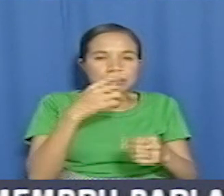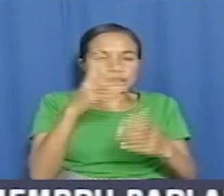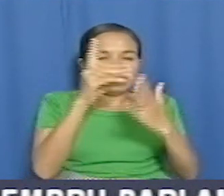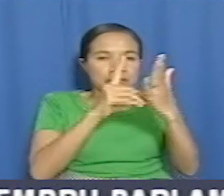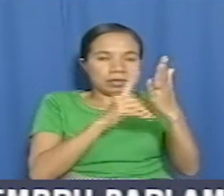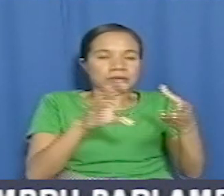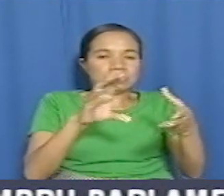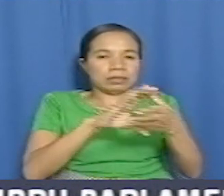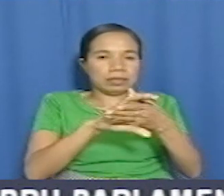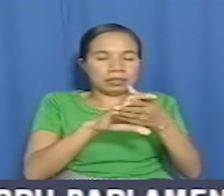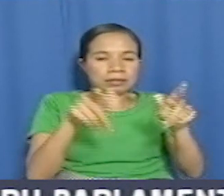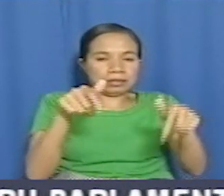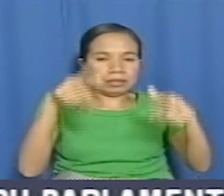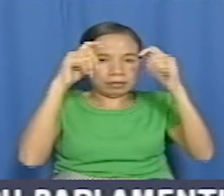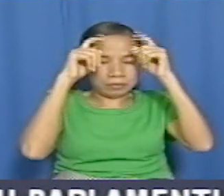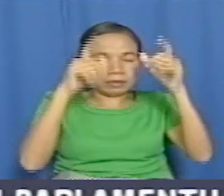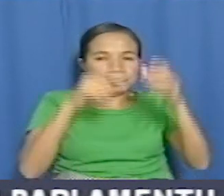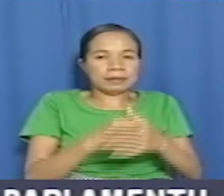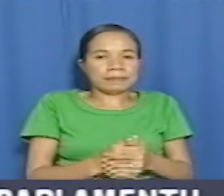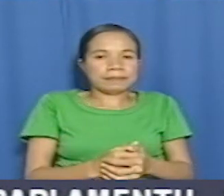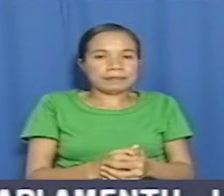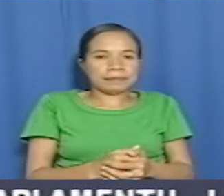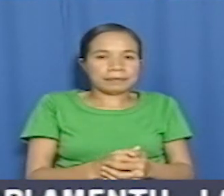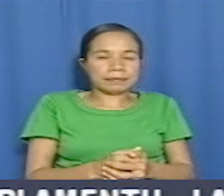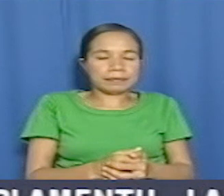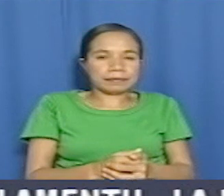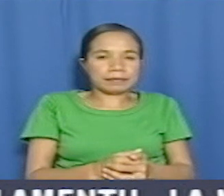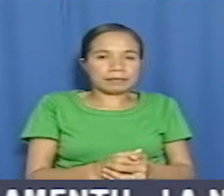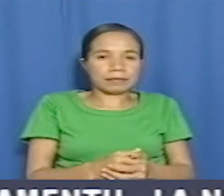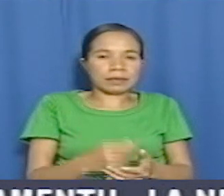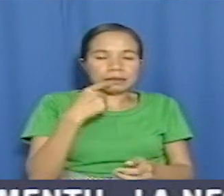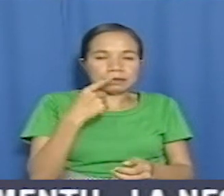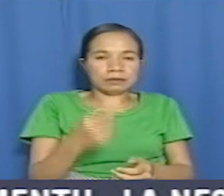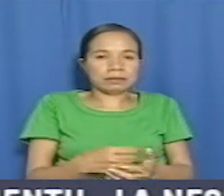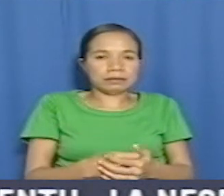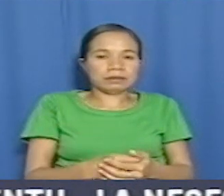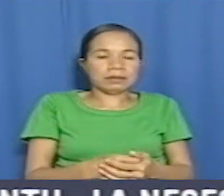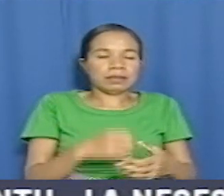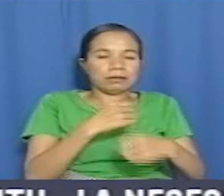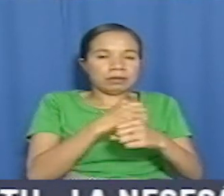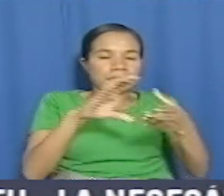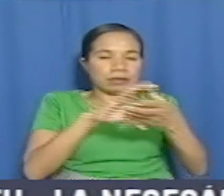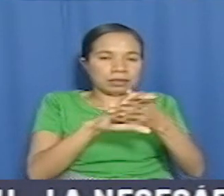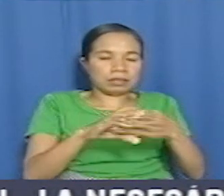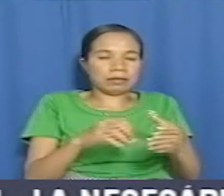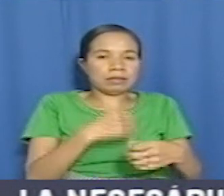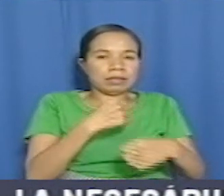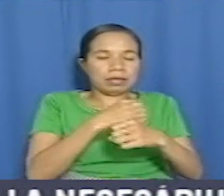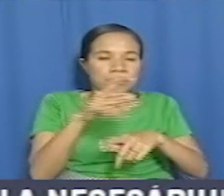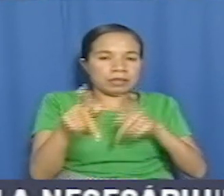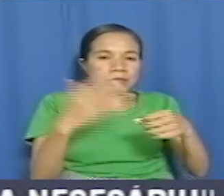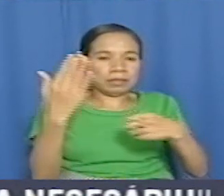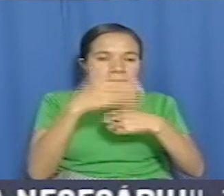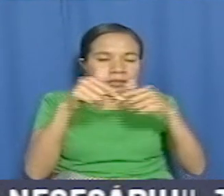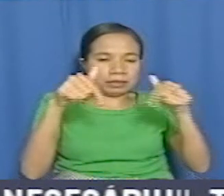dados eleitores IHA Timor-Leste. Acelino Manuel Branco Hateten, recenseamento eleitoral. Halau Bacidadão IHA